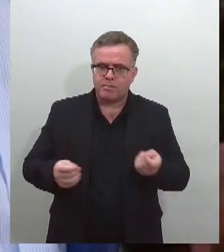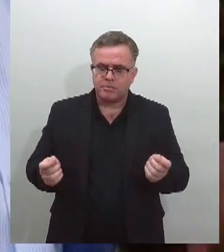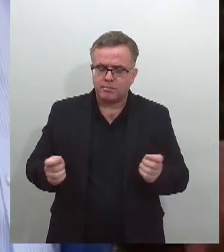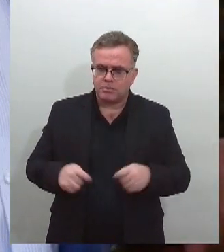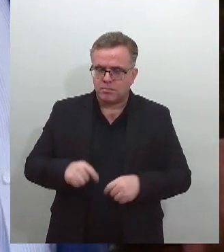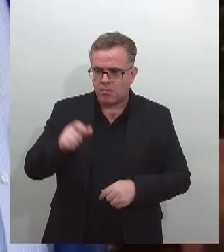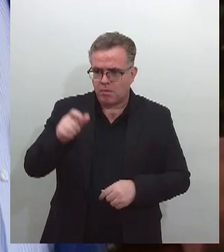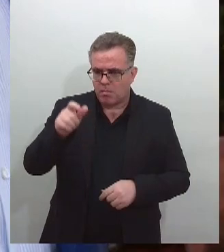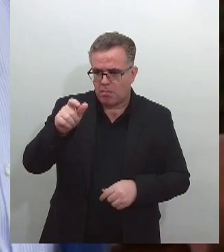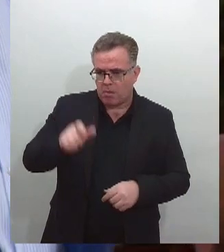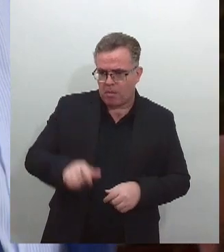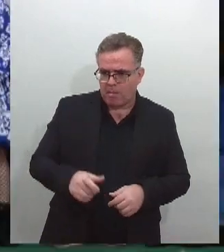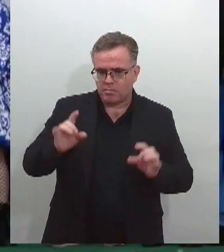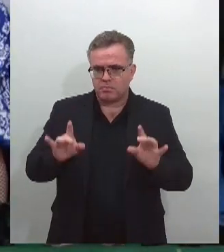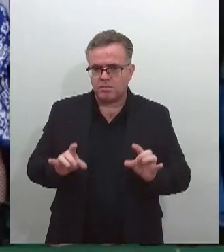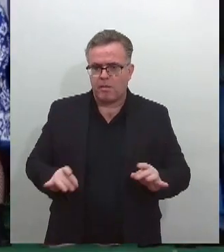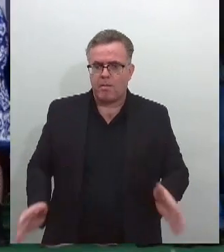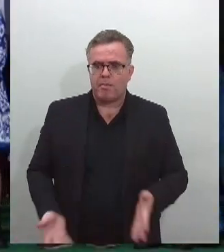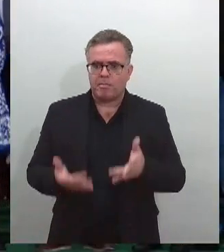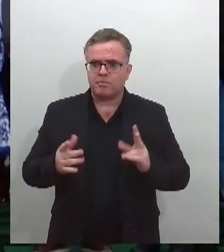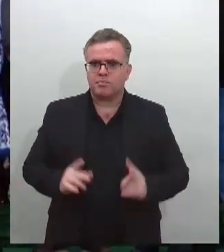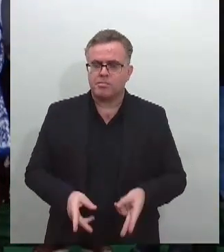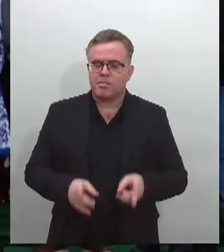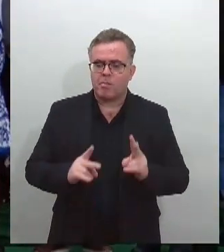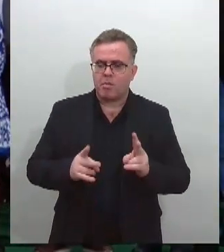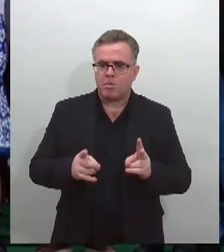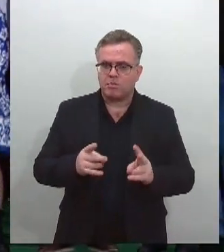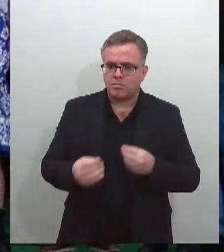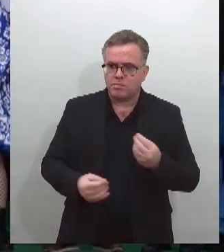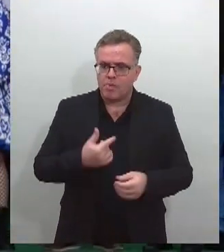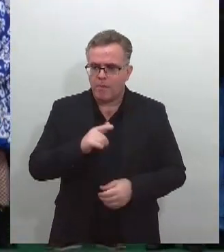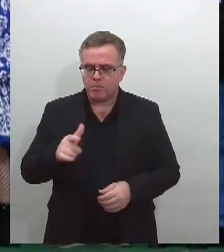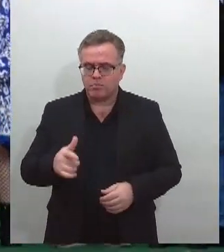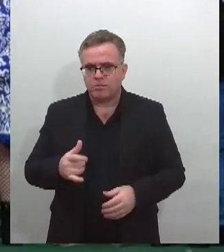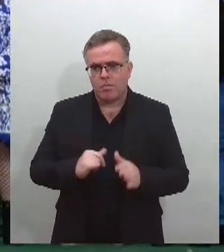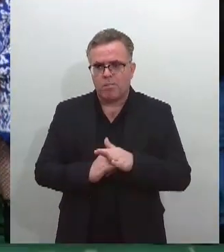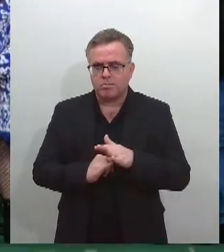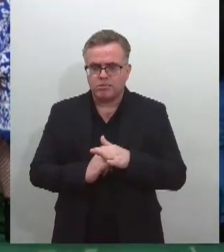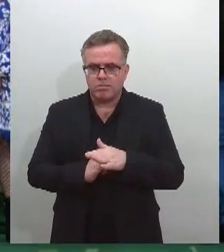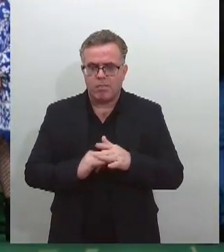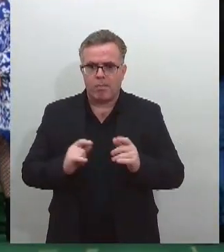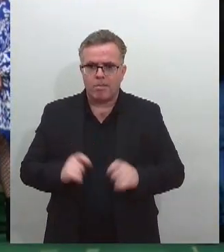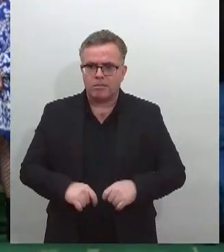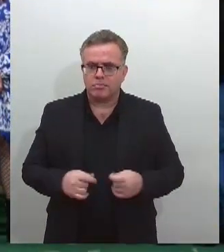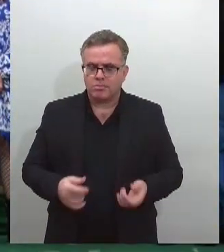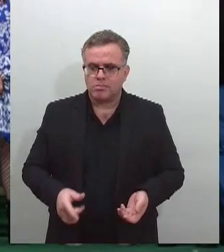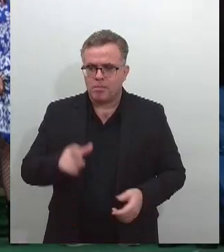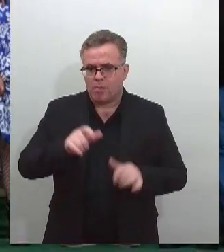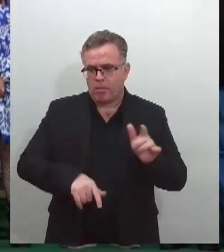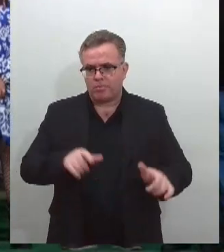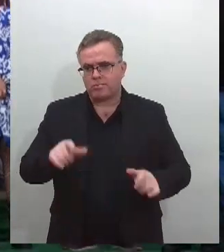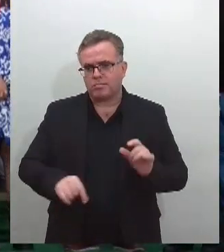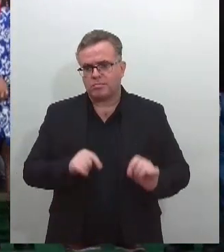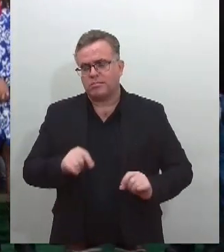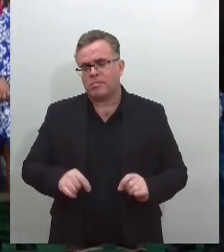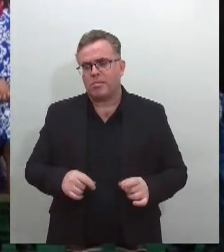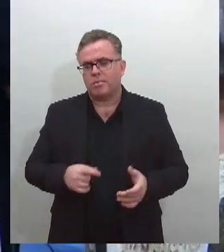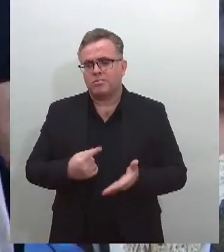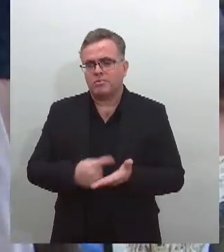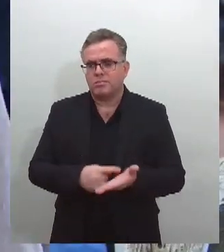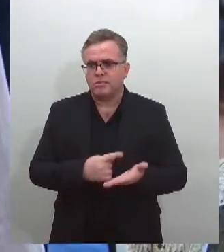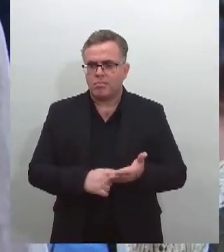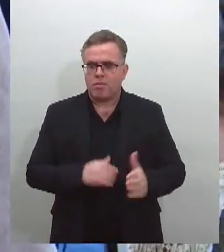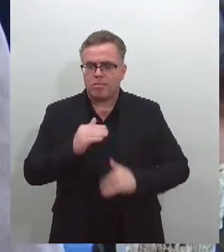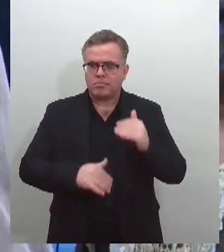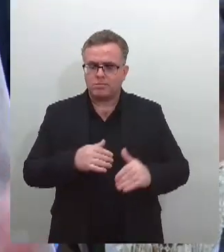de incentivar o engajamento de outras instituições e personalidades na promoção e desenvolvimento do turismo no estado.